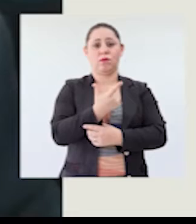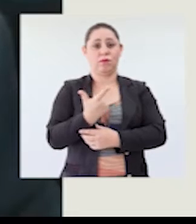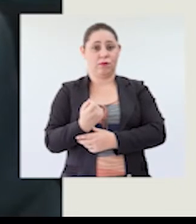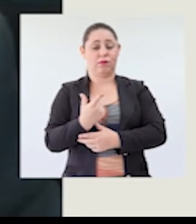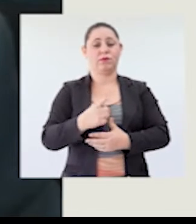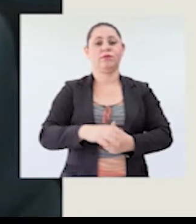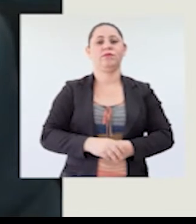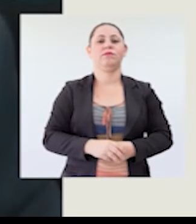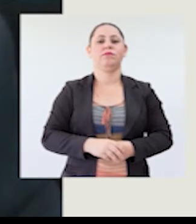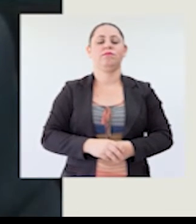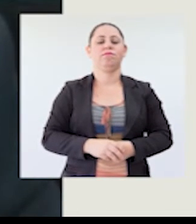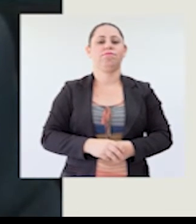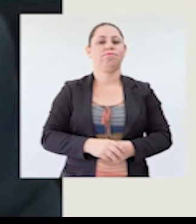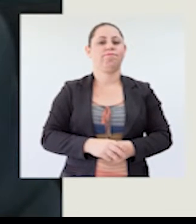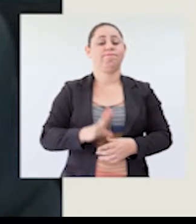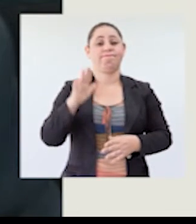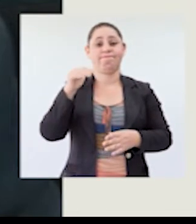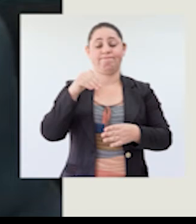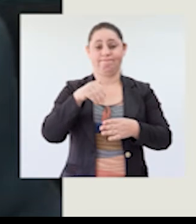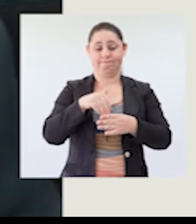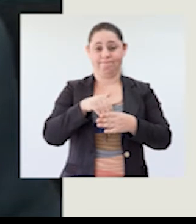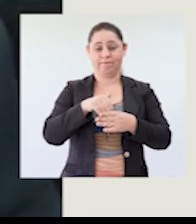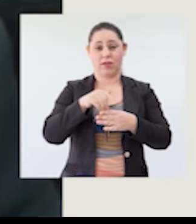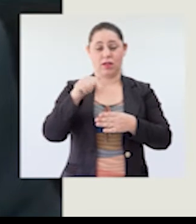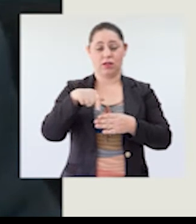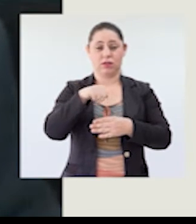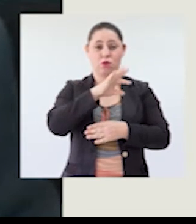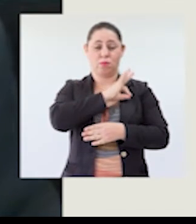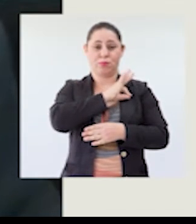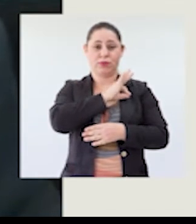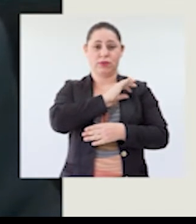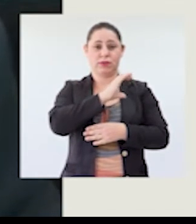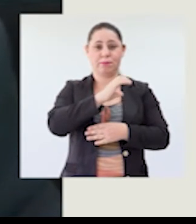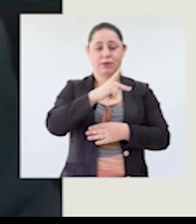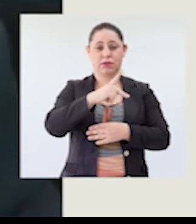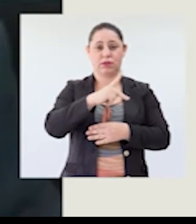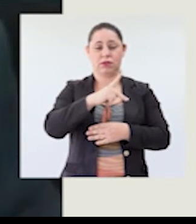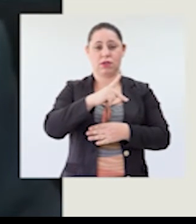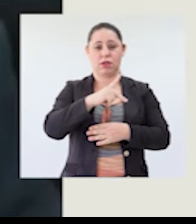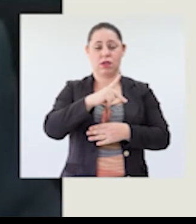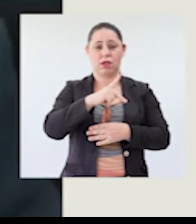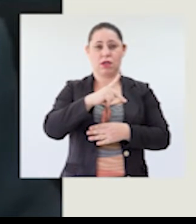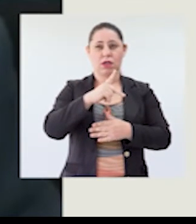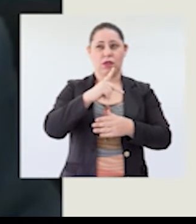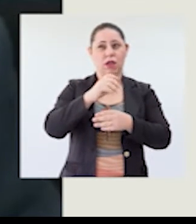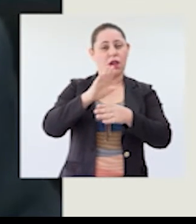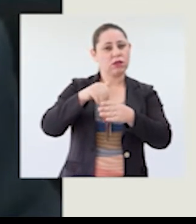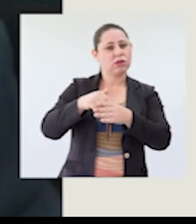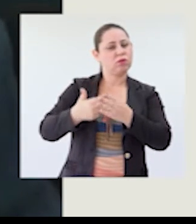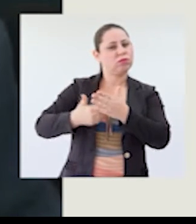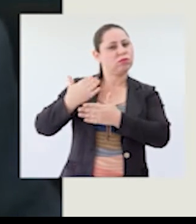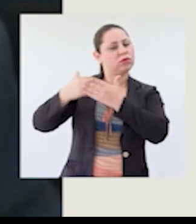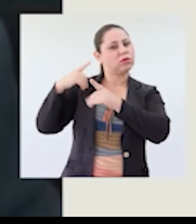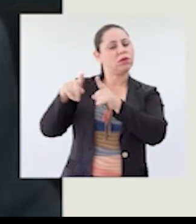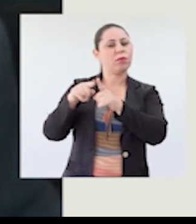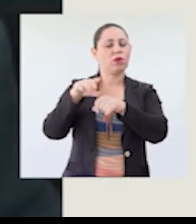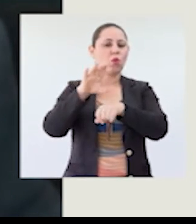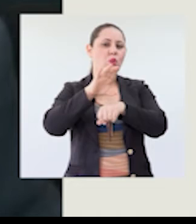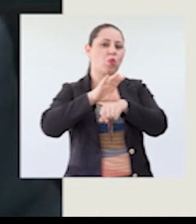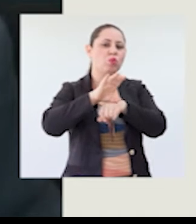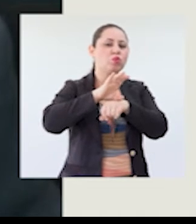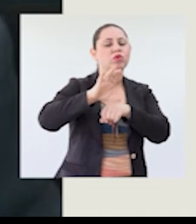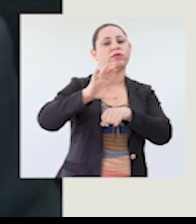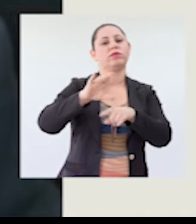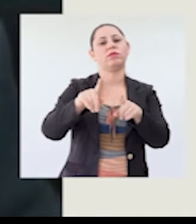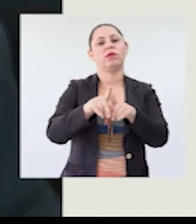2020? A Polícia Civil, não só nessas eleições como as anteriores, por força de preceitos